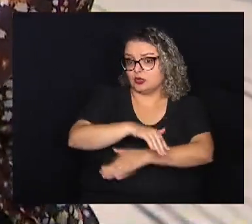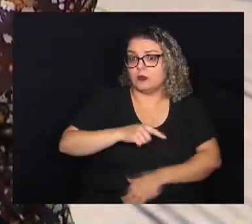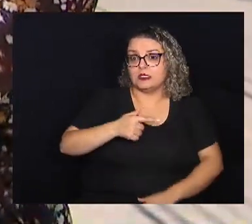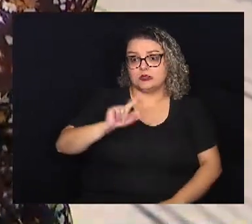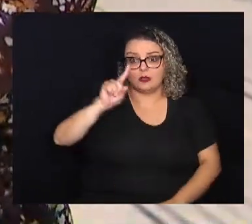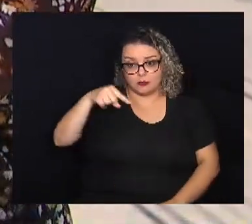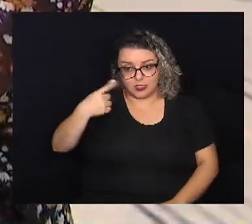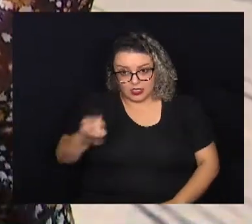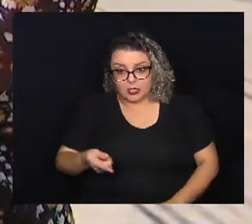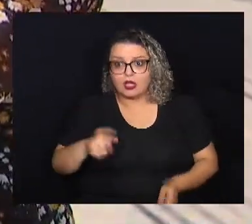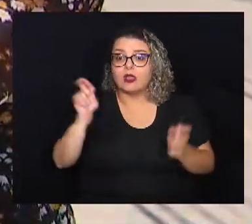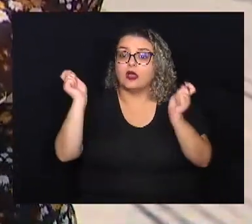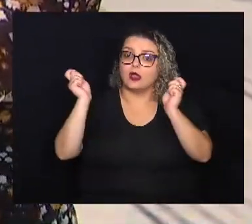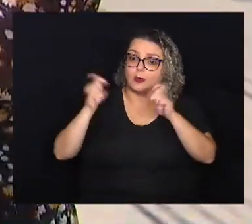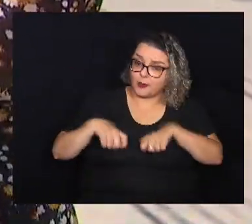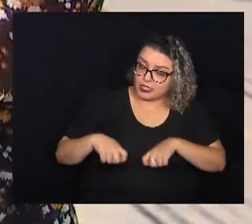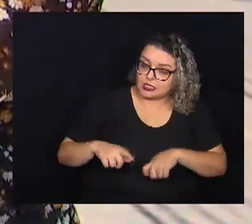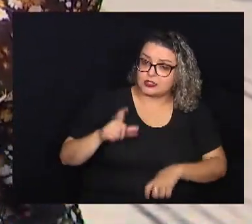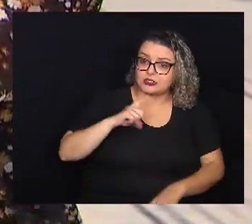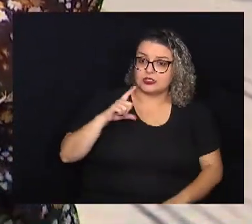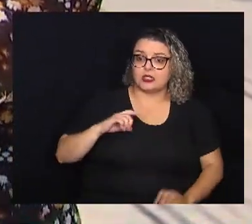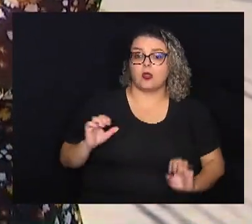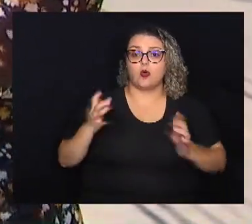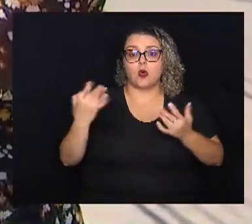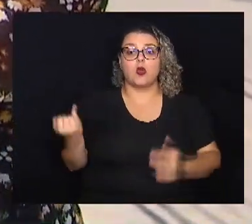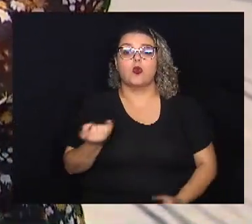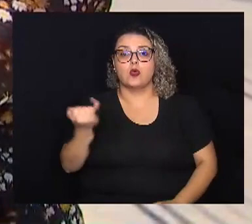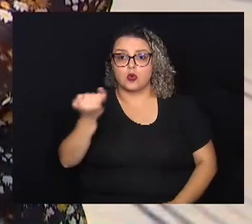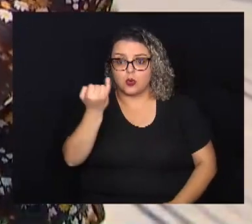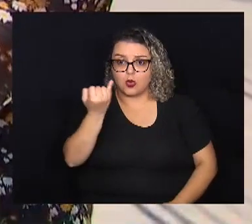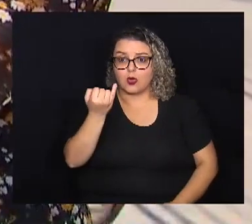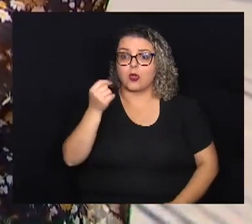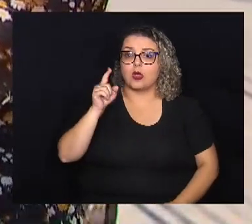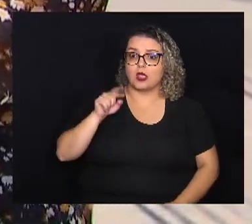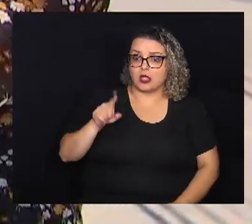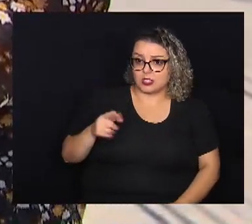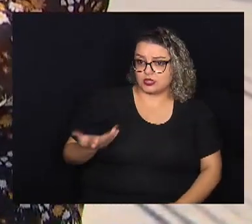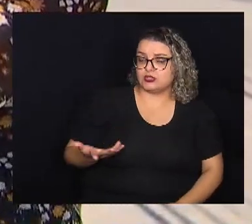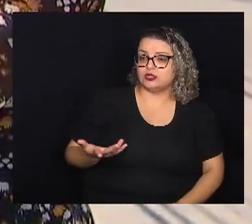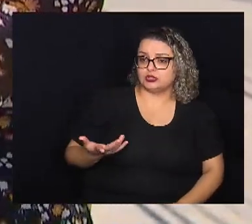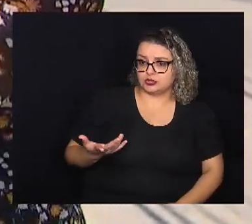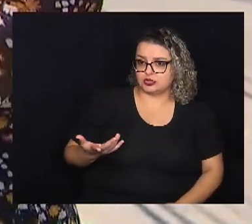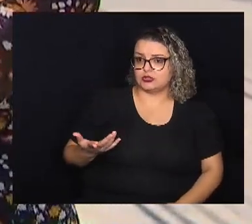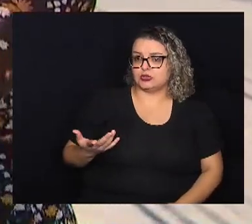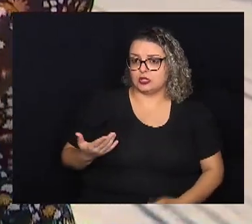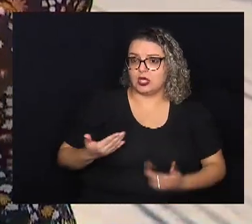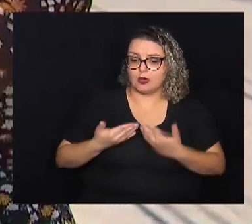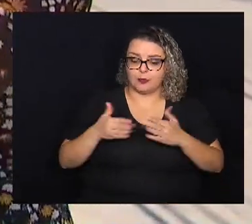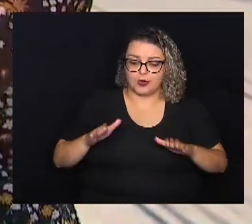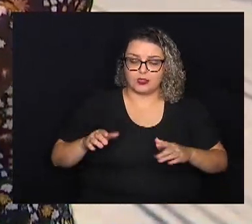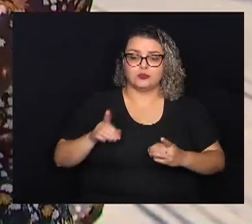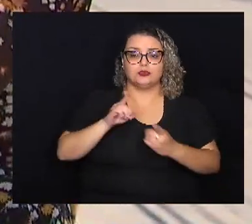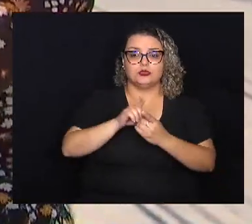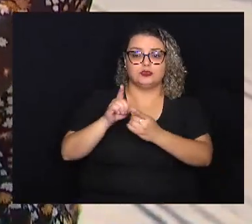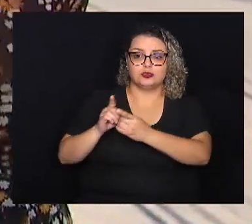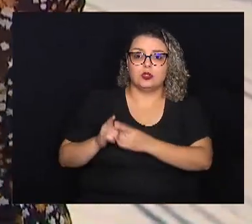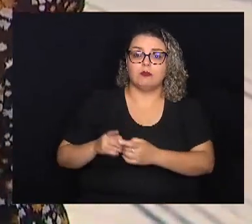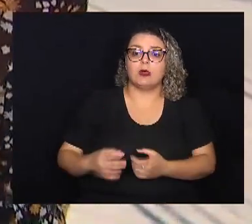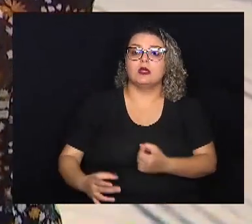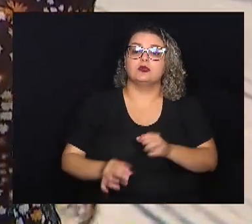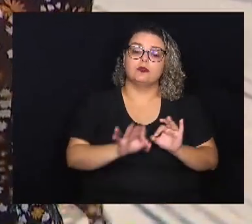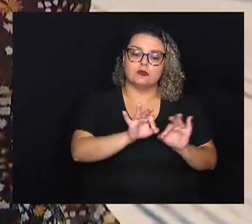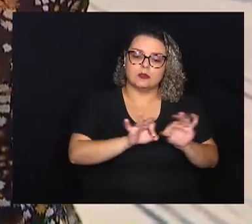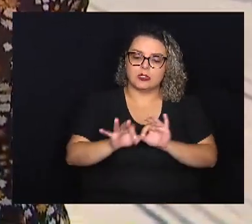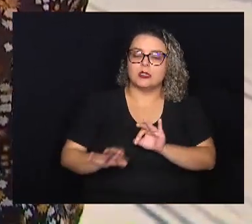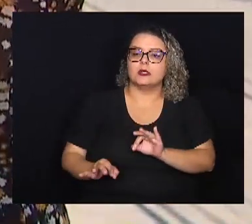também capacitações e tem um evento super importante, que é a abertura da consulta pública para o plano de segurança viária e